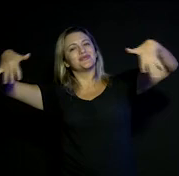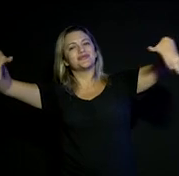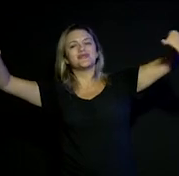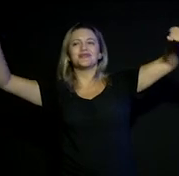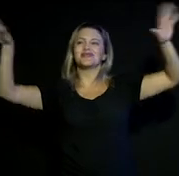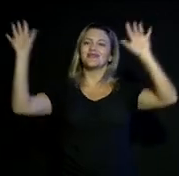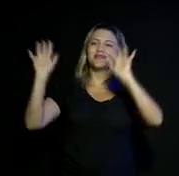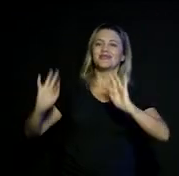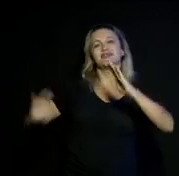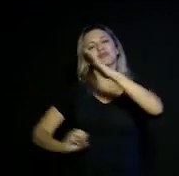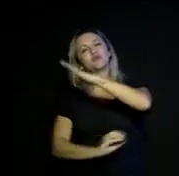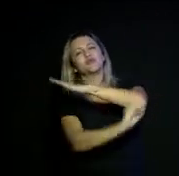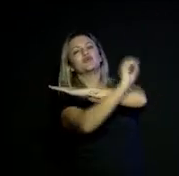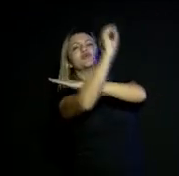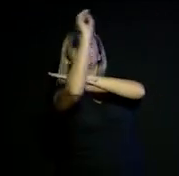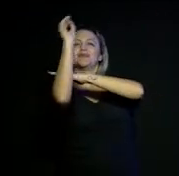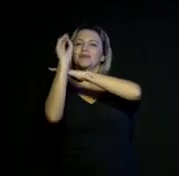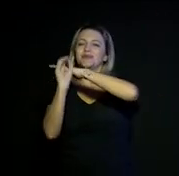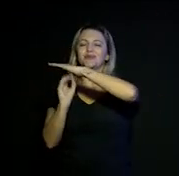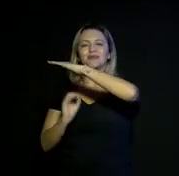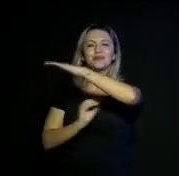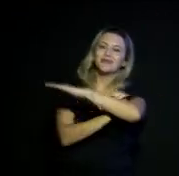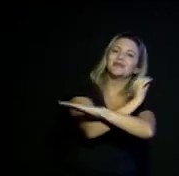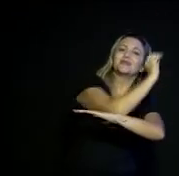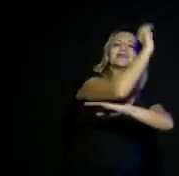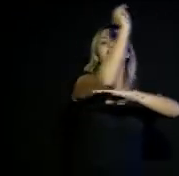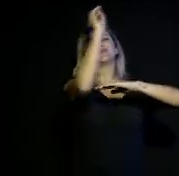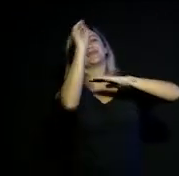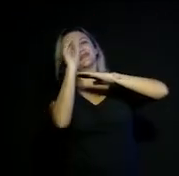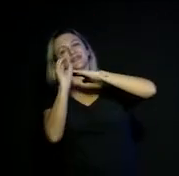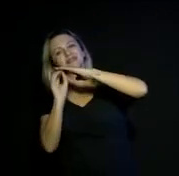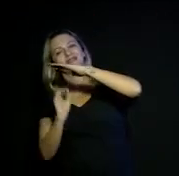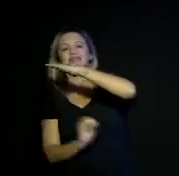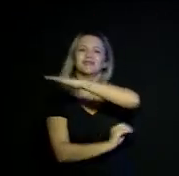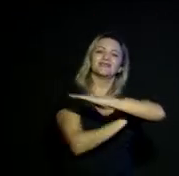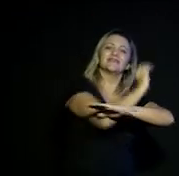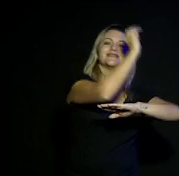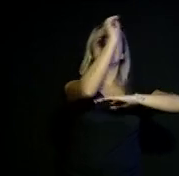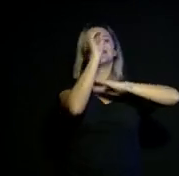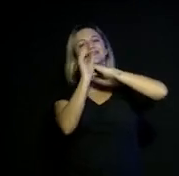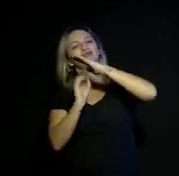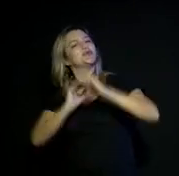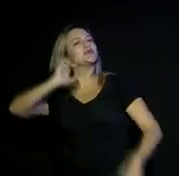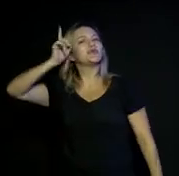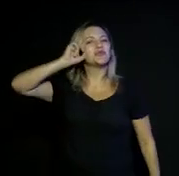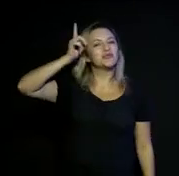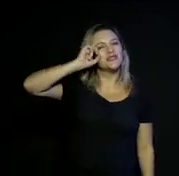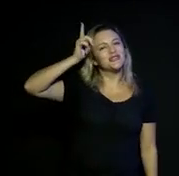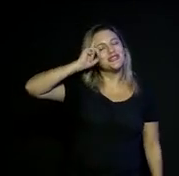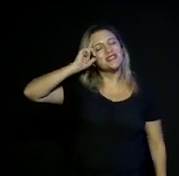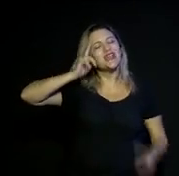de vista, é feliz nascendo e se pondo todos os dias, pelo menos dentro da perspectiva da Terra. Vocês imaginem com um